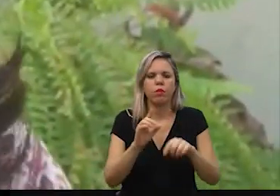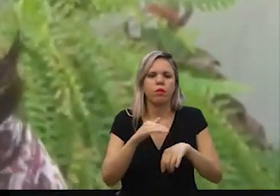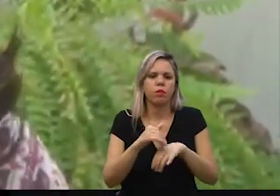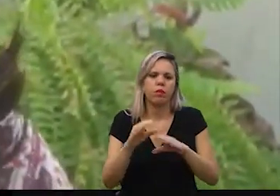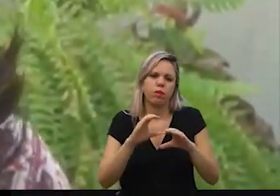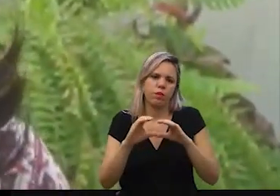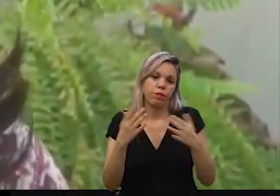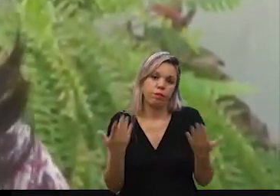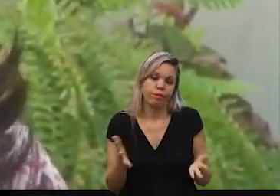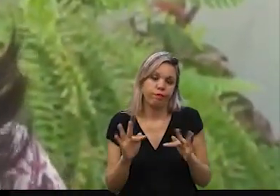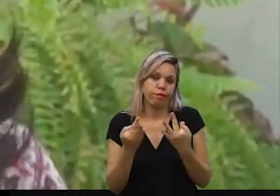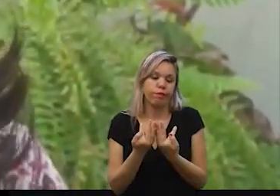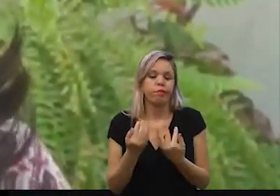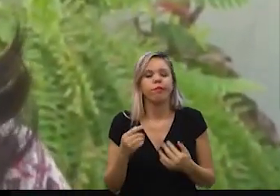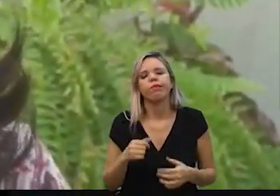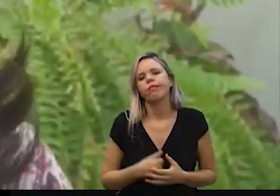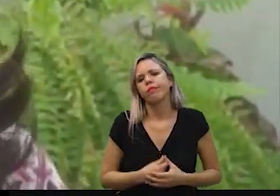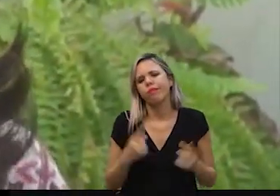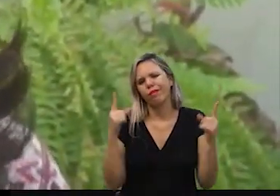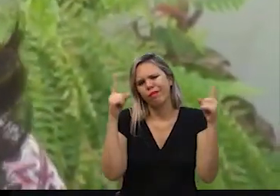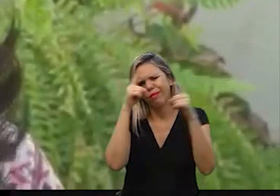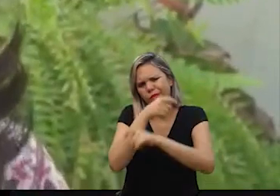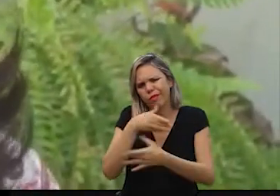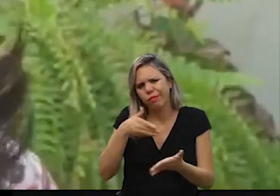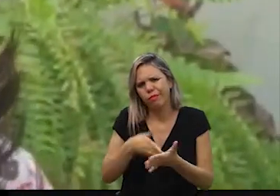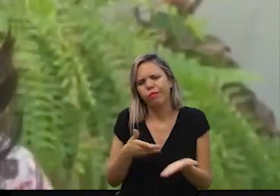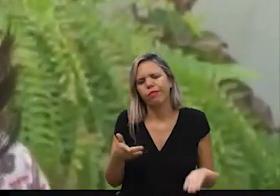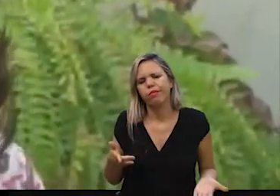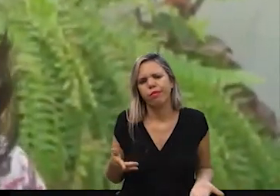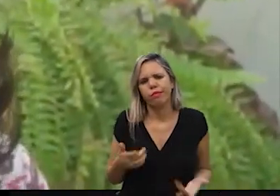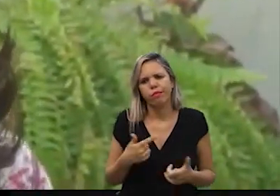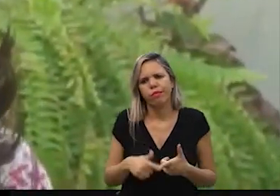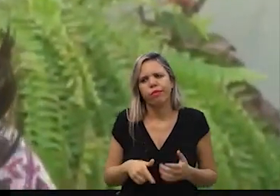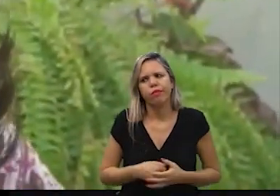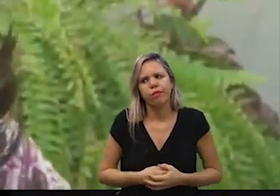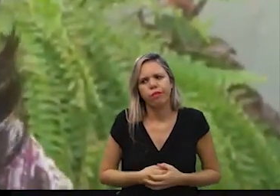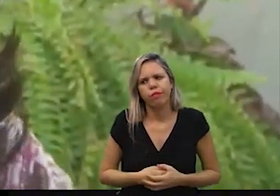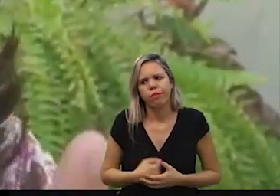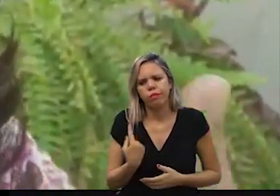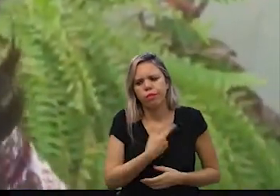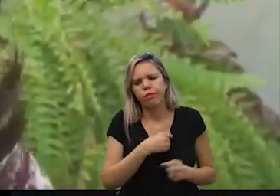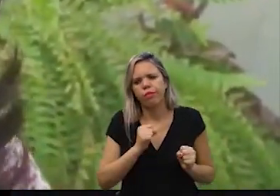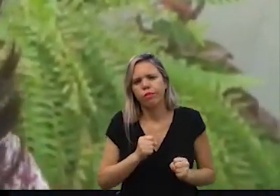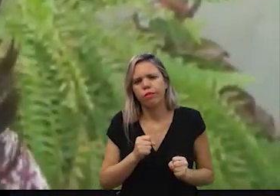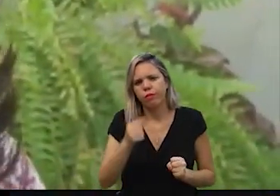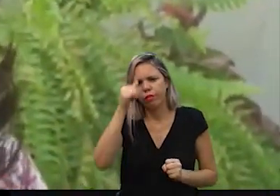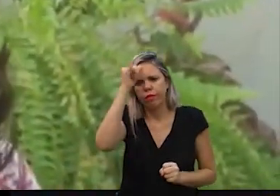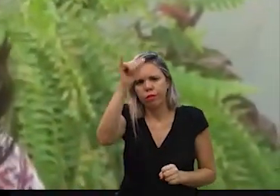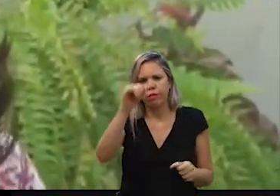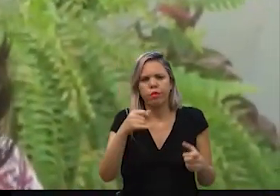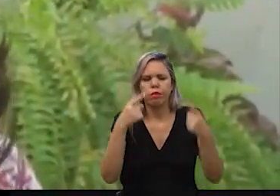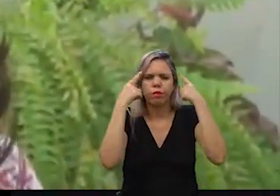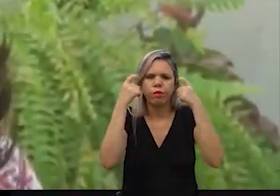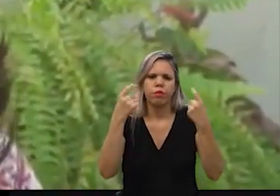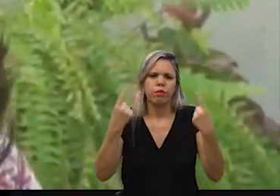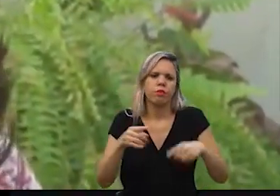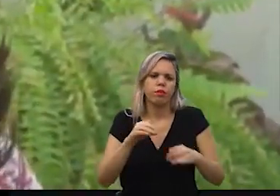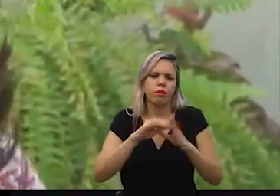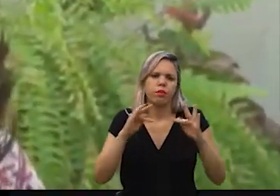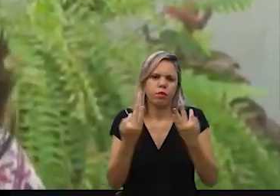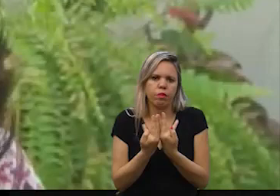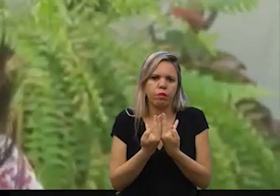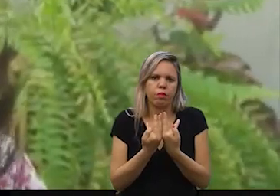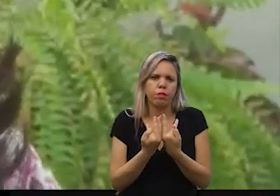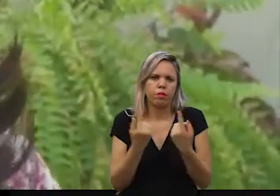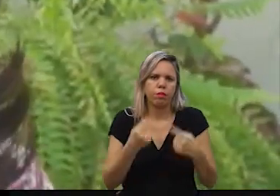afetiva e familiar. Isso torna mais complexo essa situação. Então, para que a gente possa combater a violência doméstica e familiar